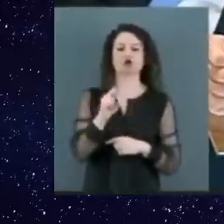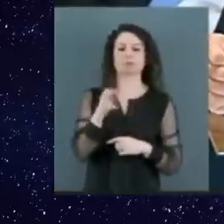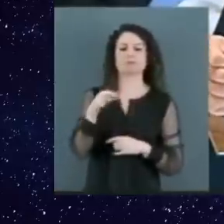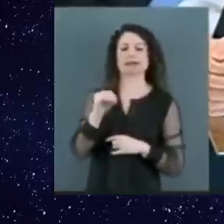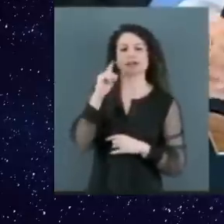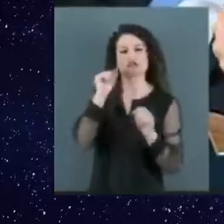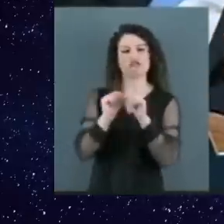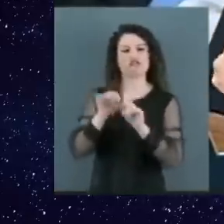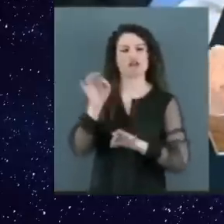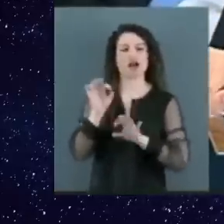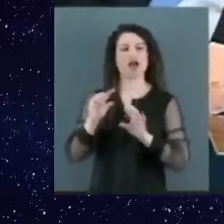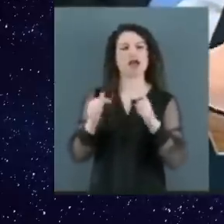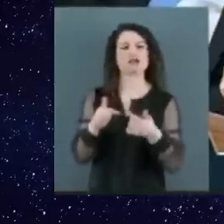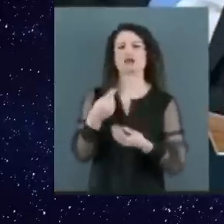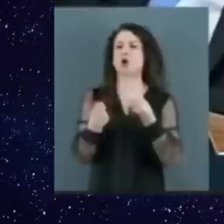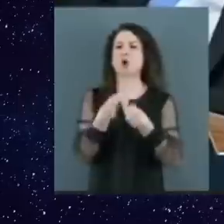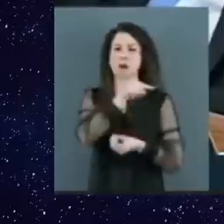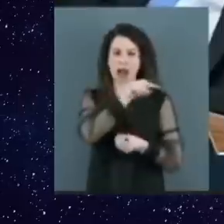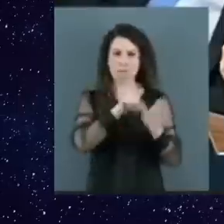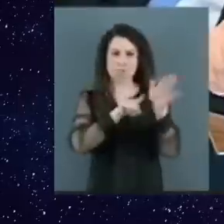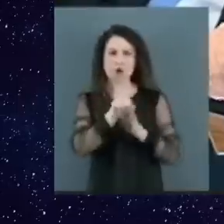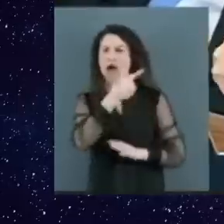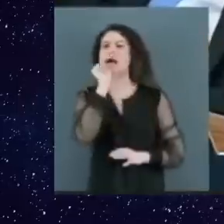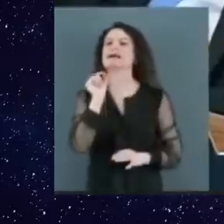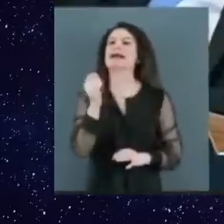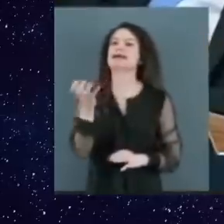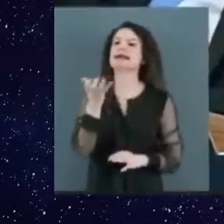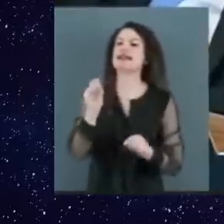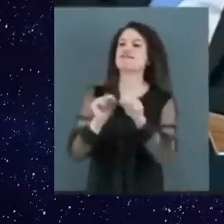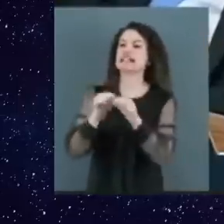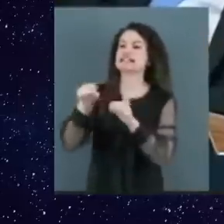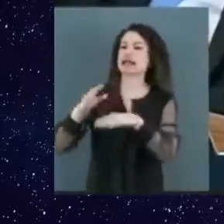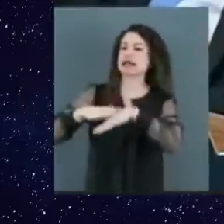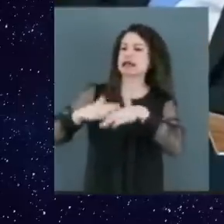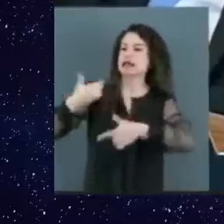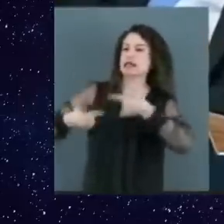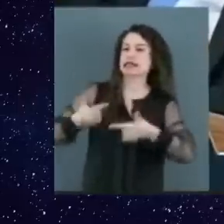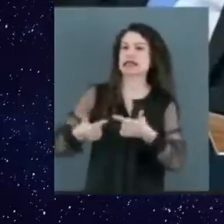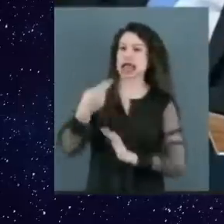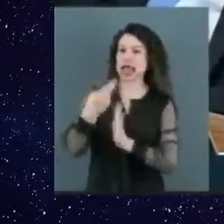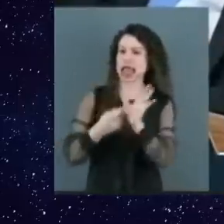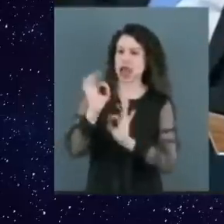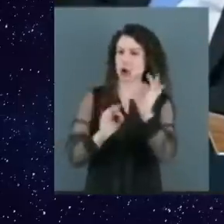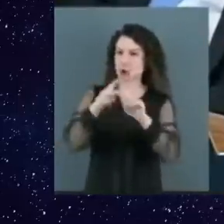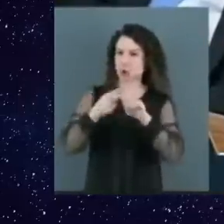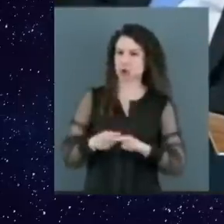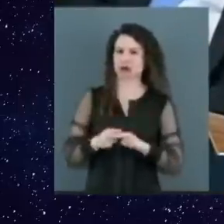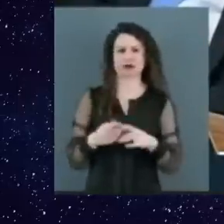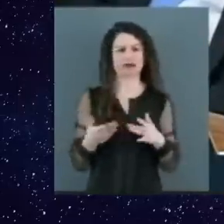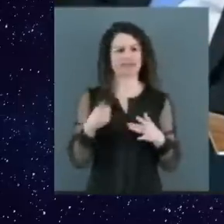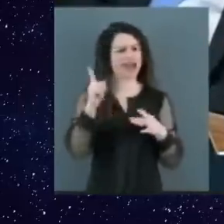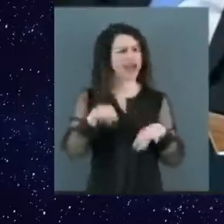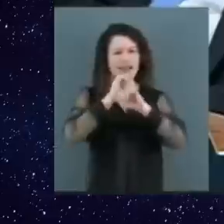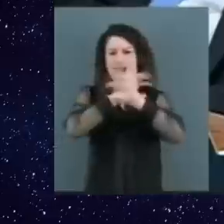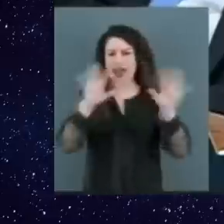dizer quem queria exercer esse papel de execução da regulação. Então, vamos deixar muito claro, não